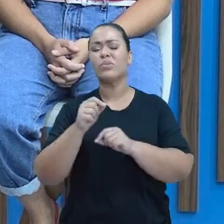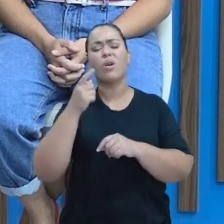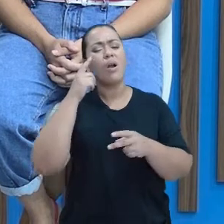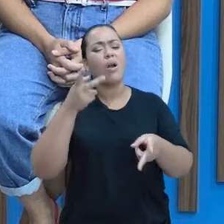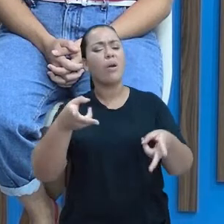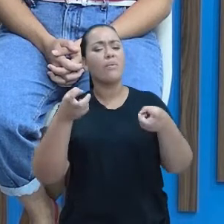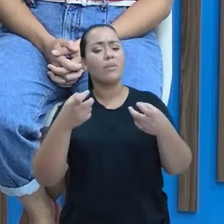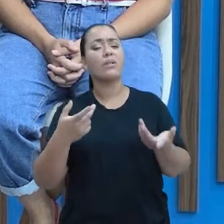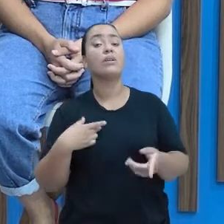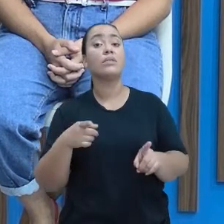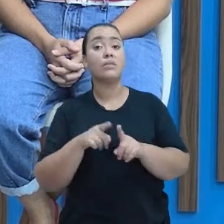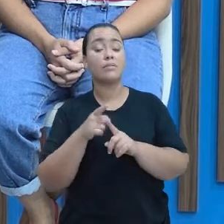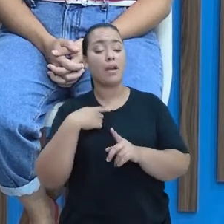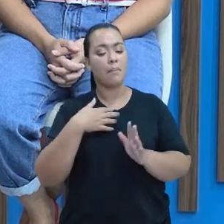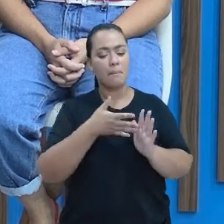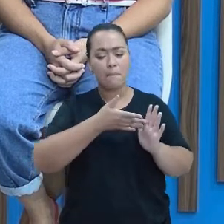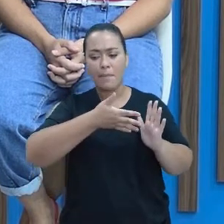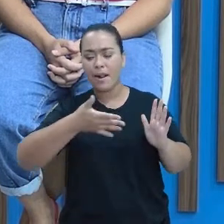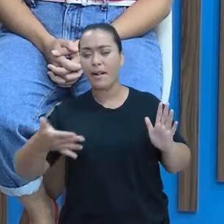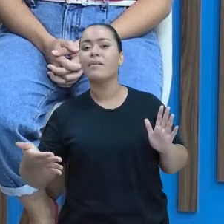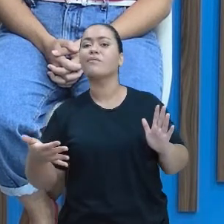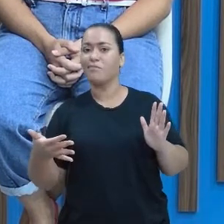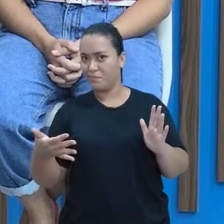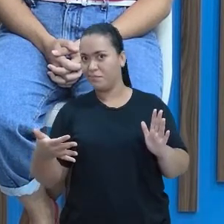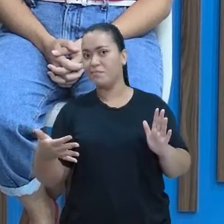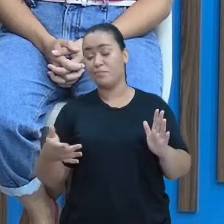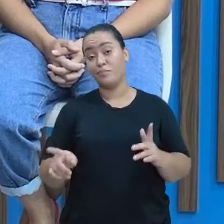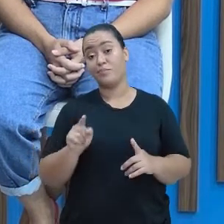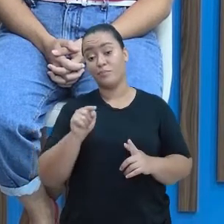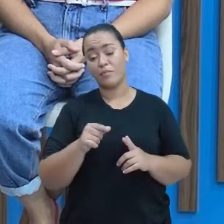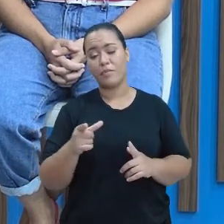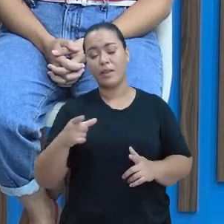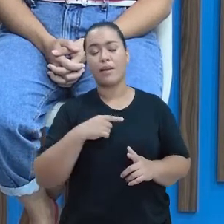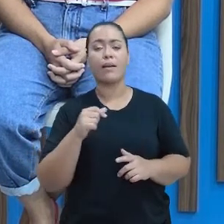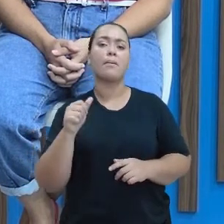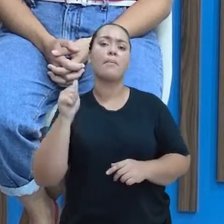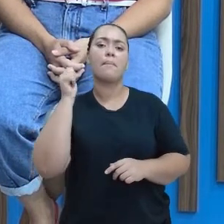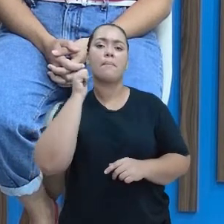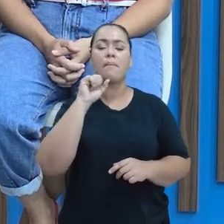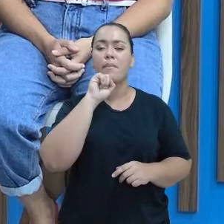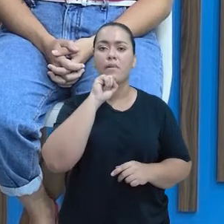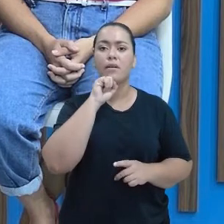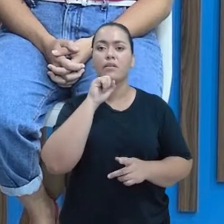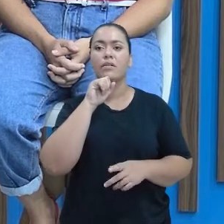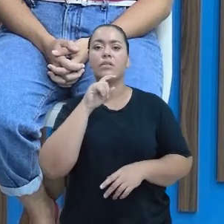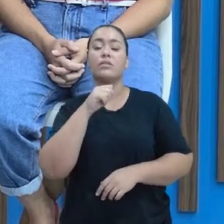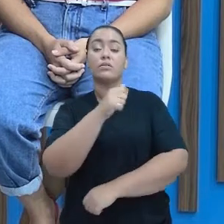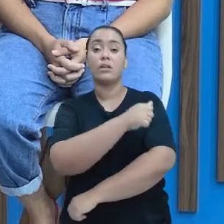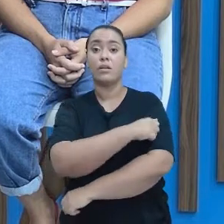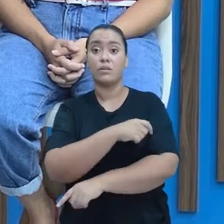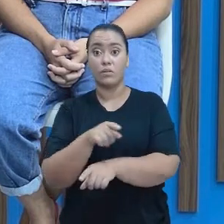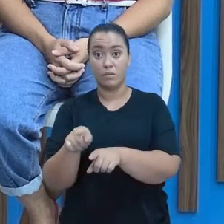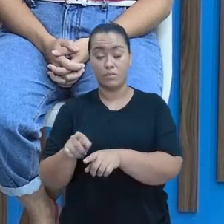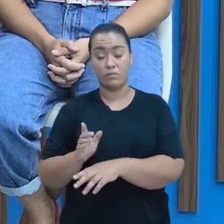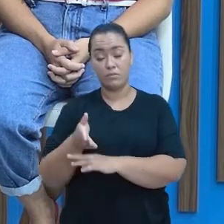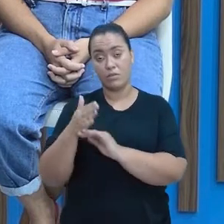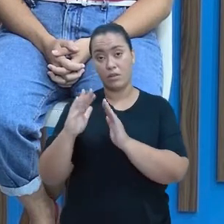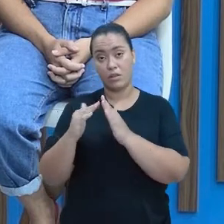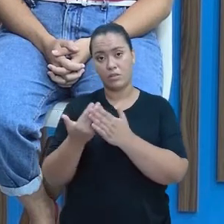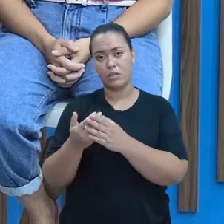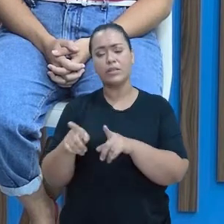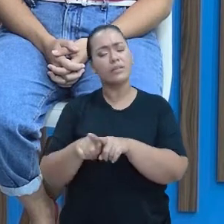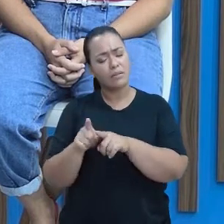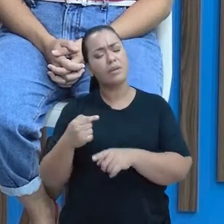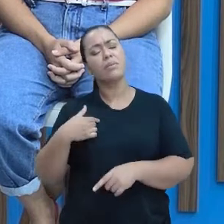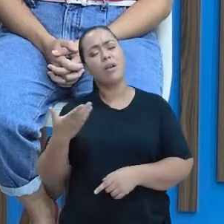Tenho acompanhado a trajetória das mães dos estudantes das escolas, das